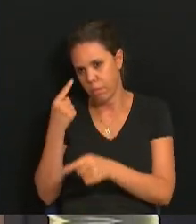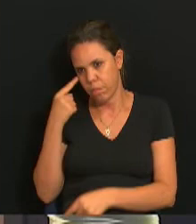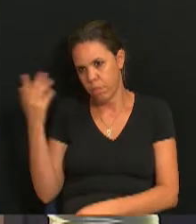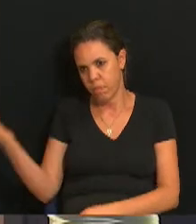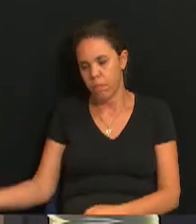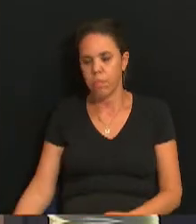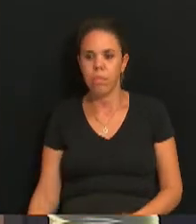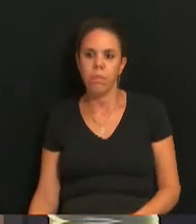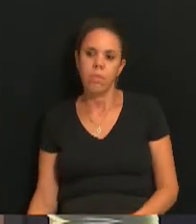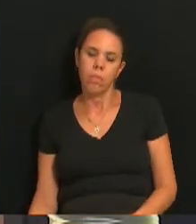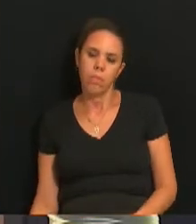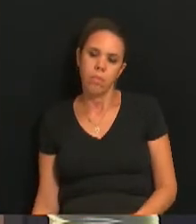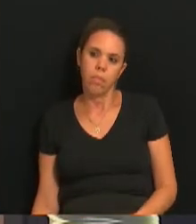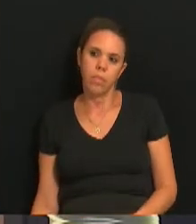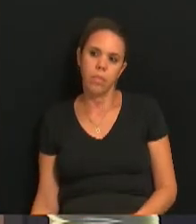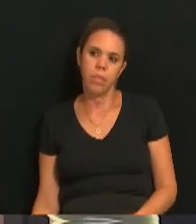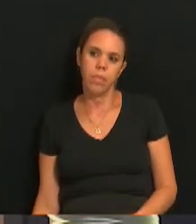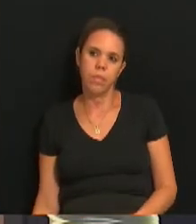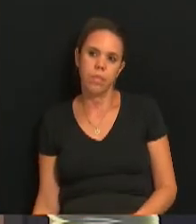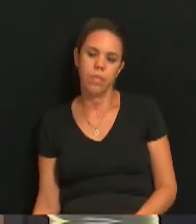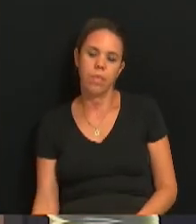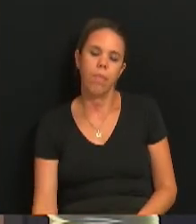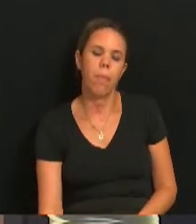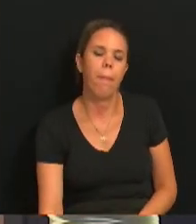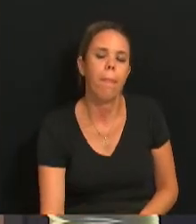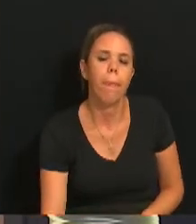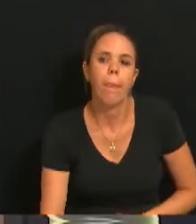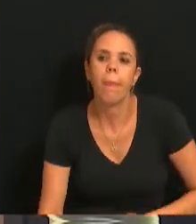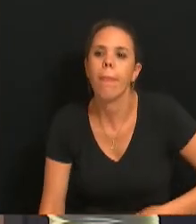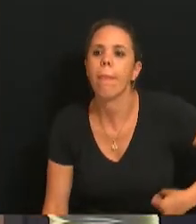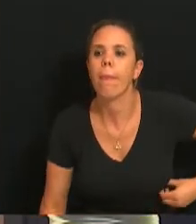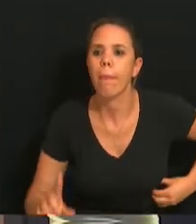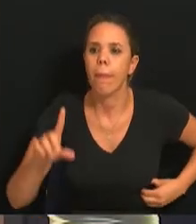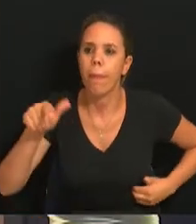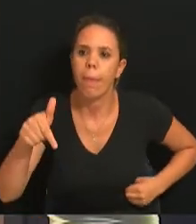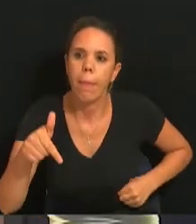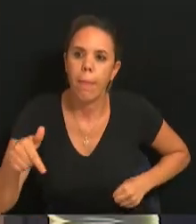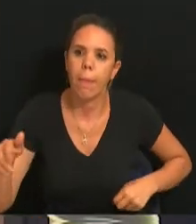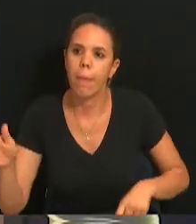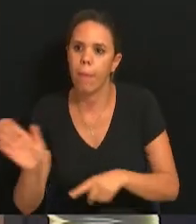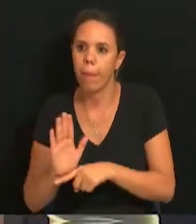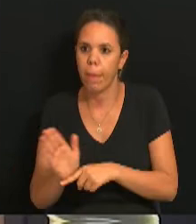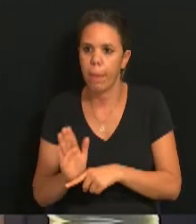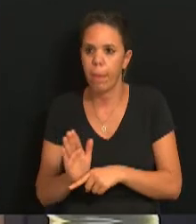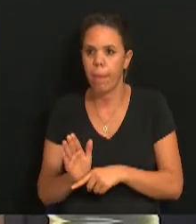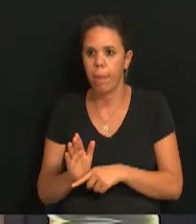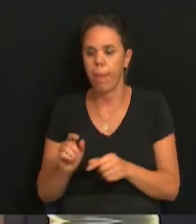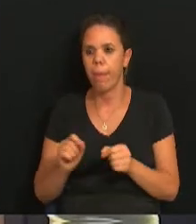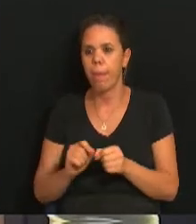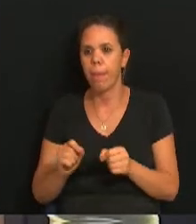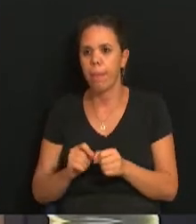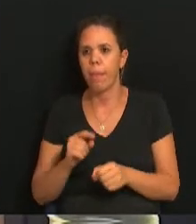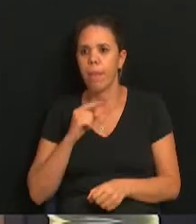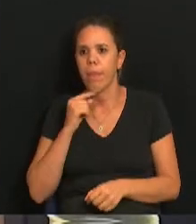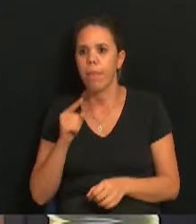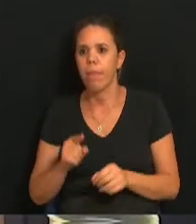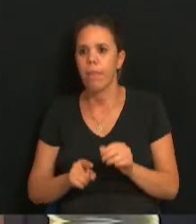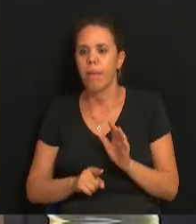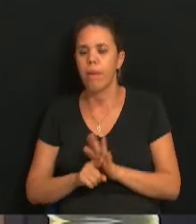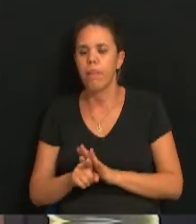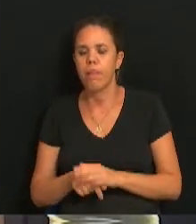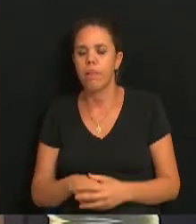passar agora, tá? Nessa comissão. Então, aí após a gente passar esse vídeo, eu quero fazer algumas questões, algumas,